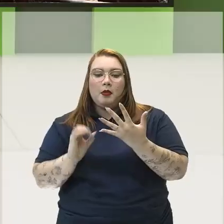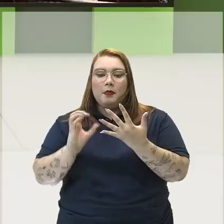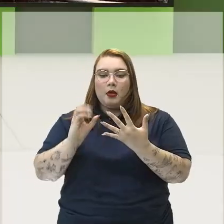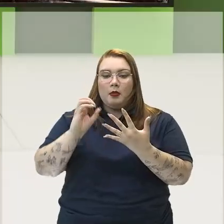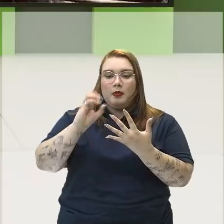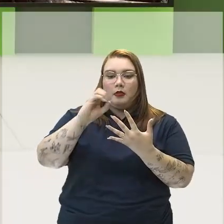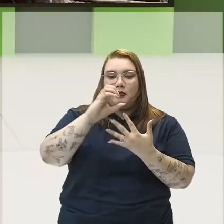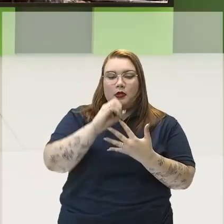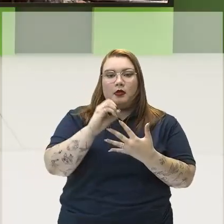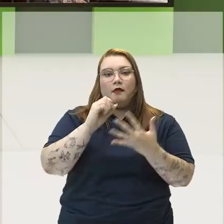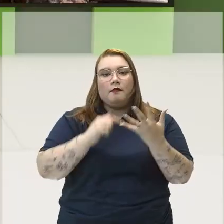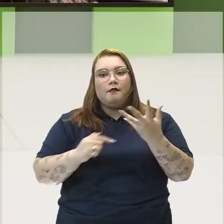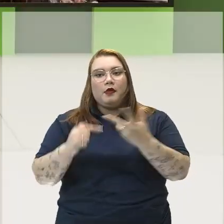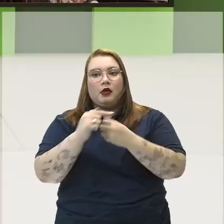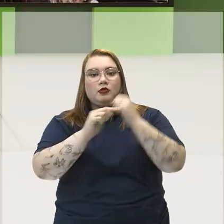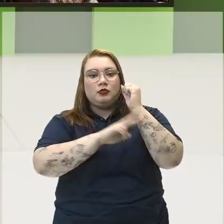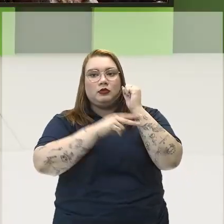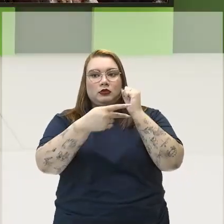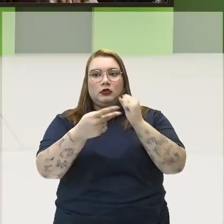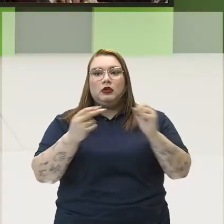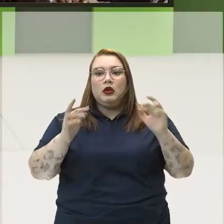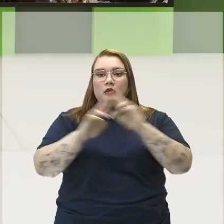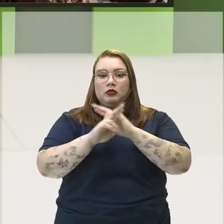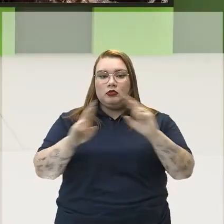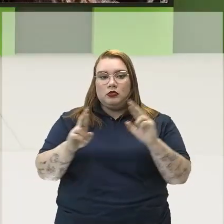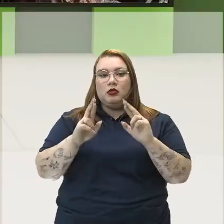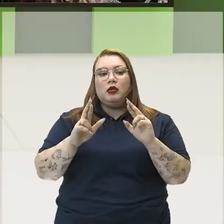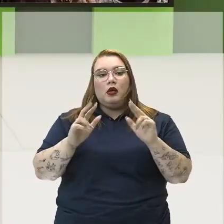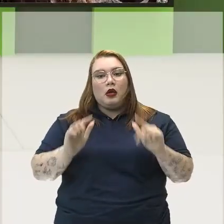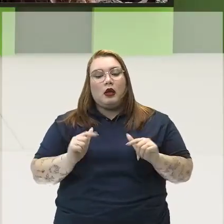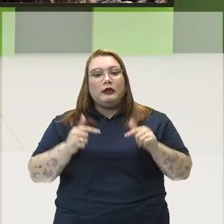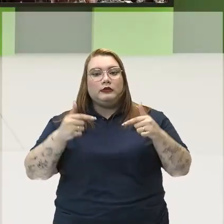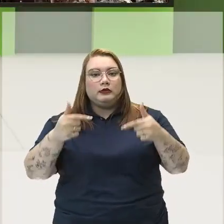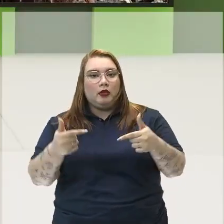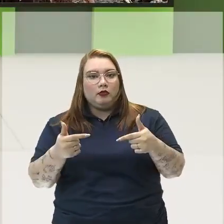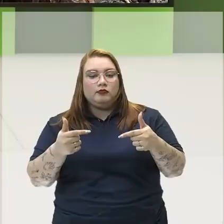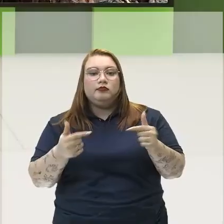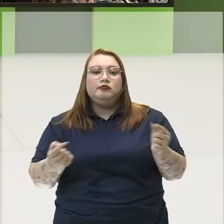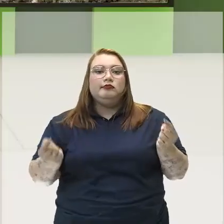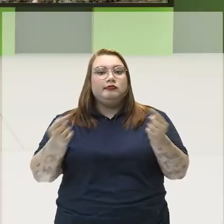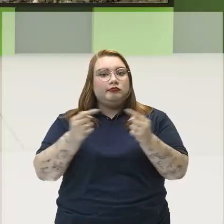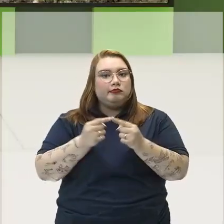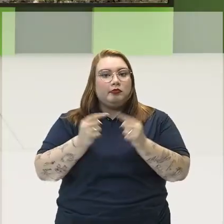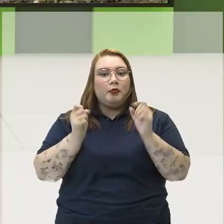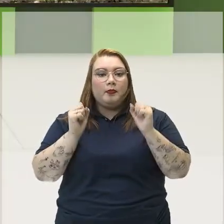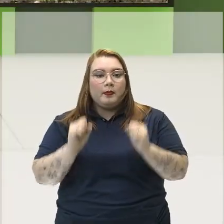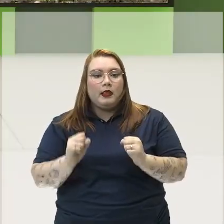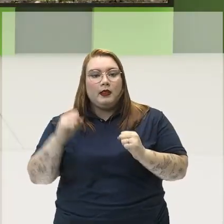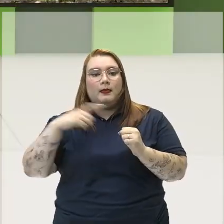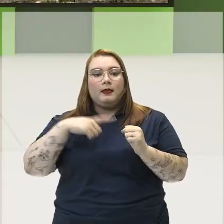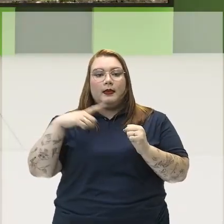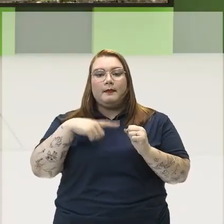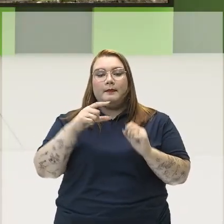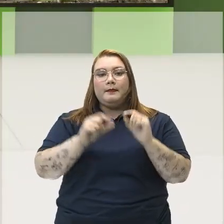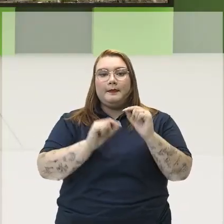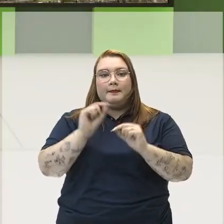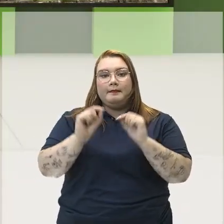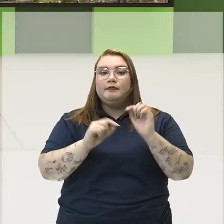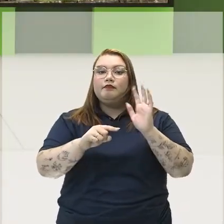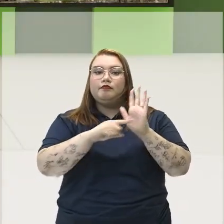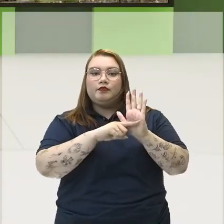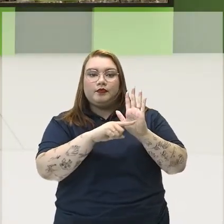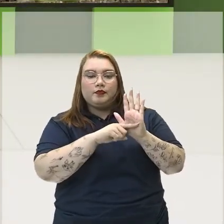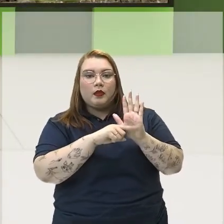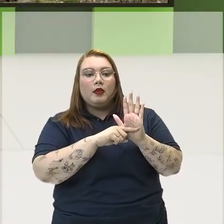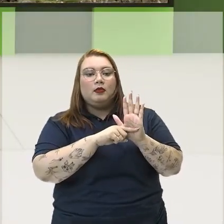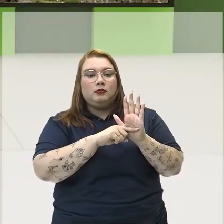consequências relacionadas a diferentes atos, né? Diferentes atitudes e ações que podem se tornar ali, ó,